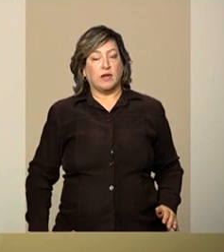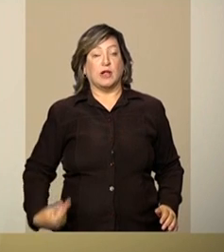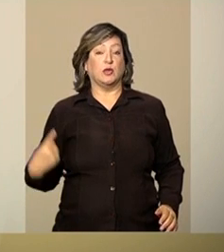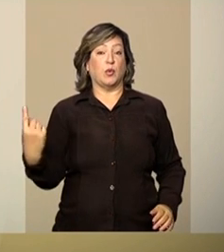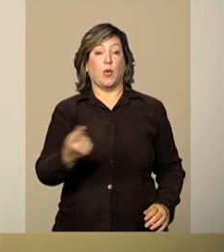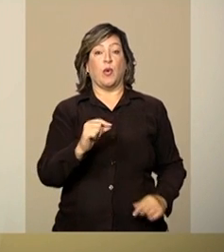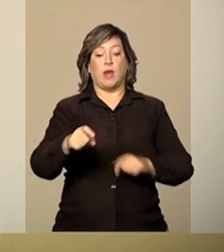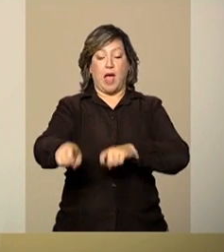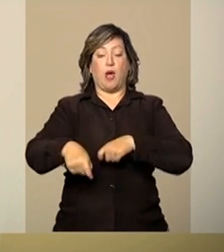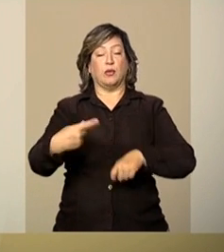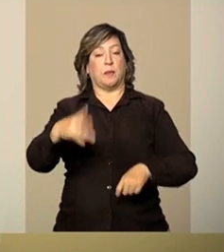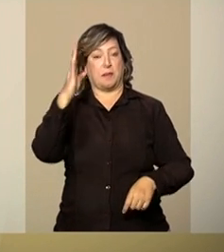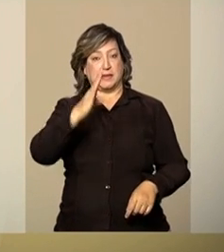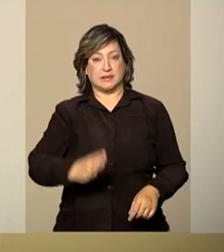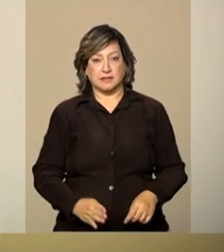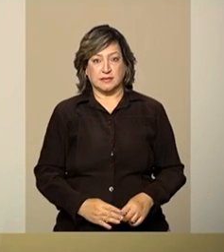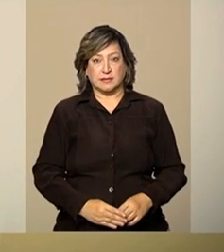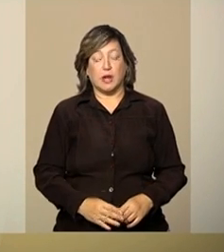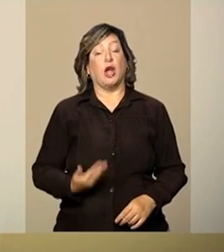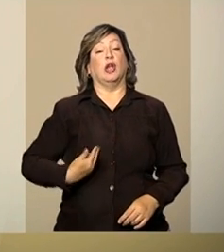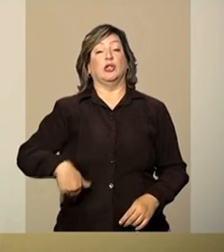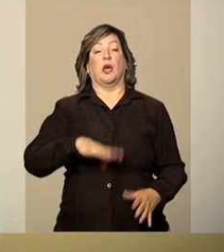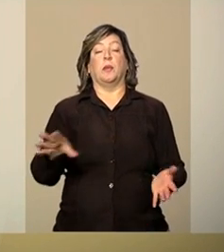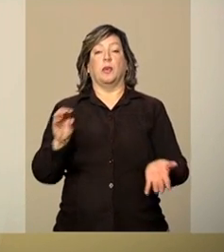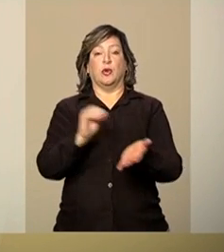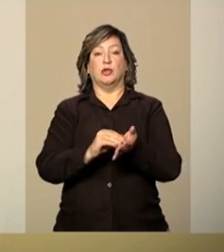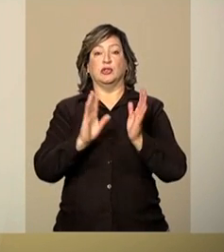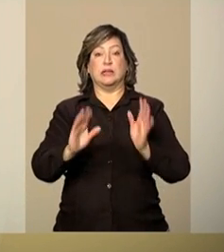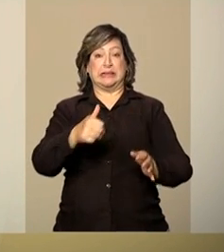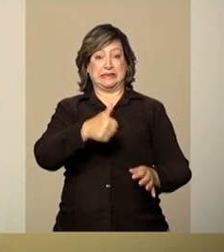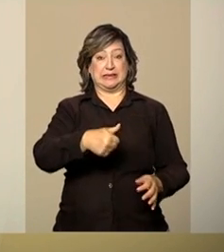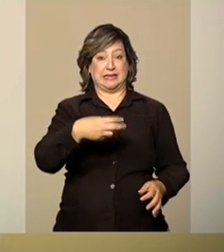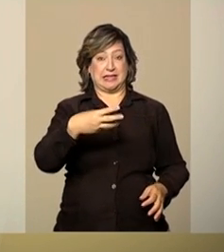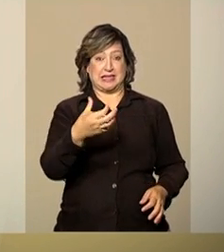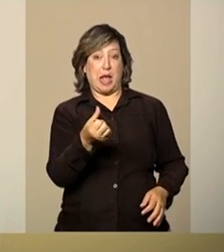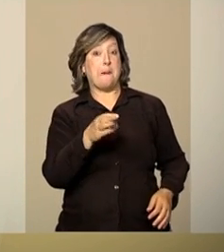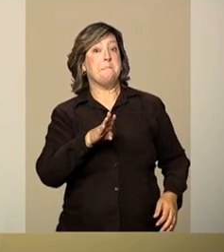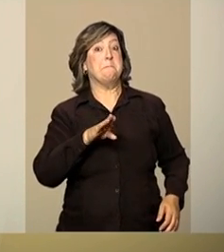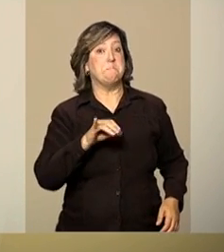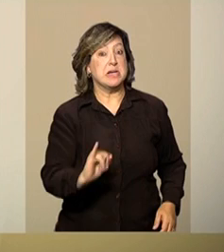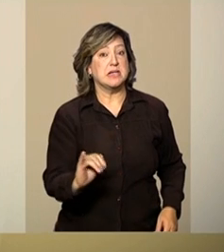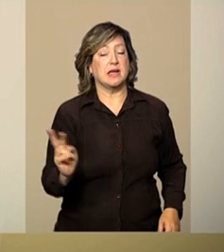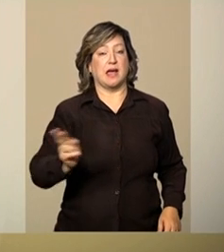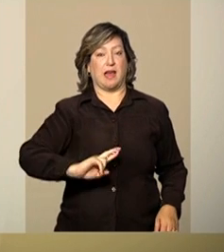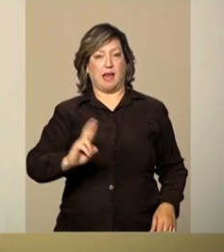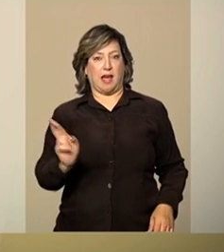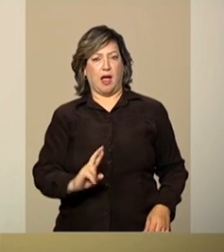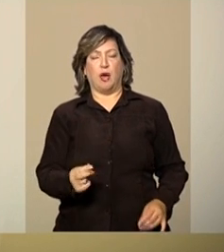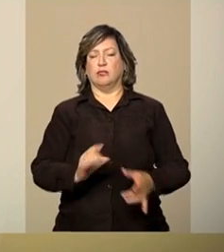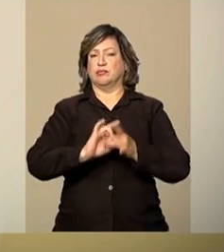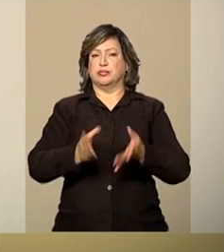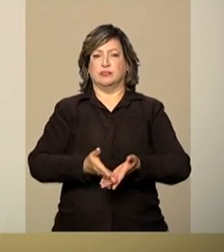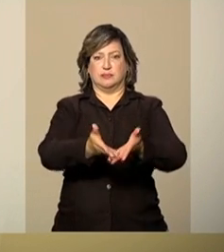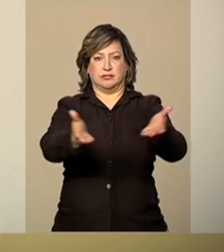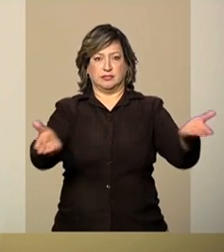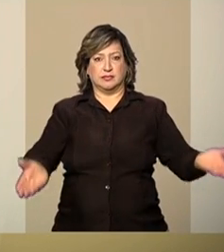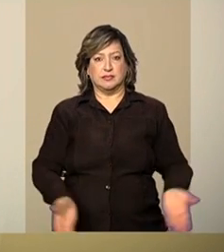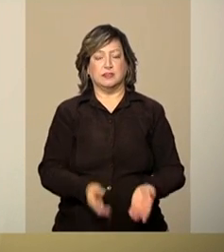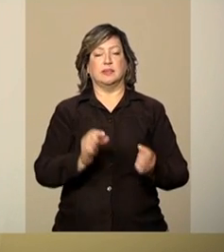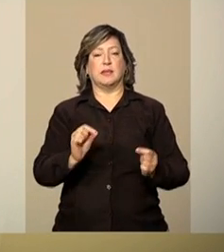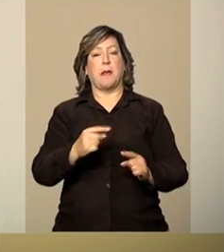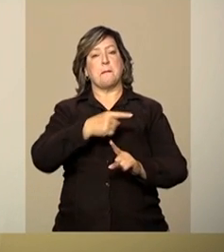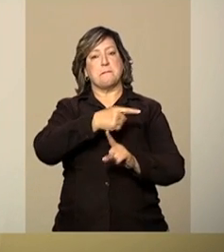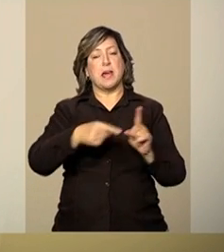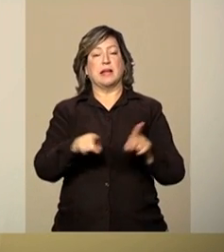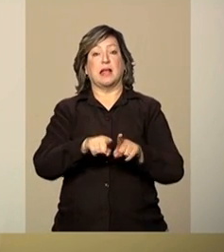agricultores do país nós colocamos 136 bilhões de reais à disposição dos médios